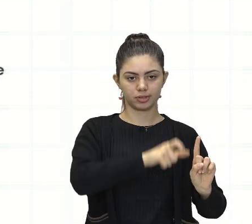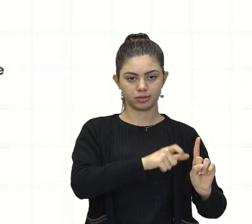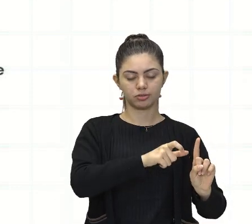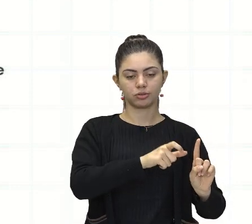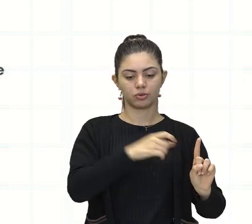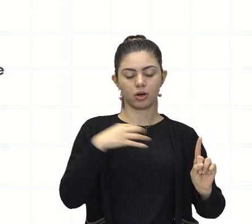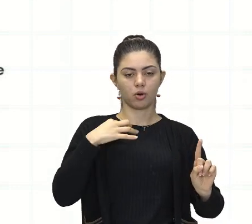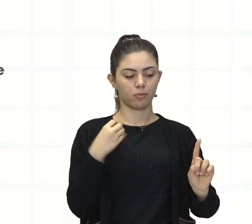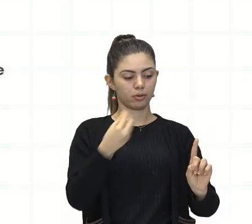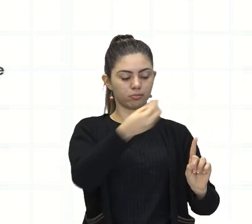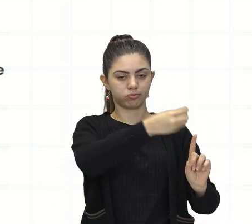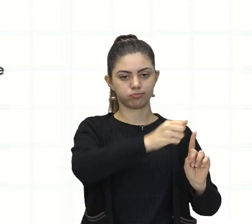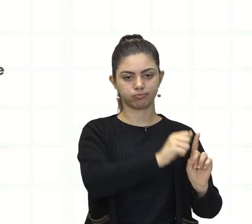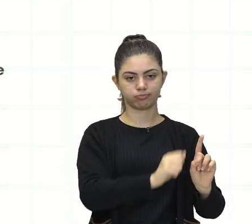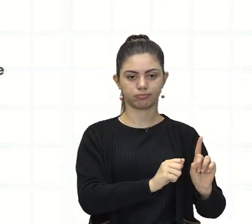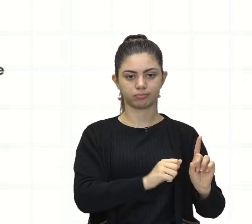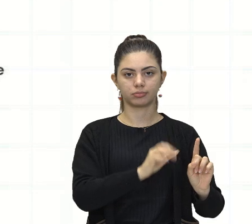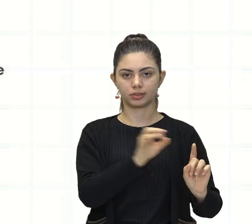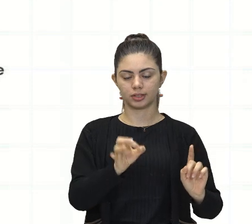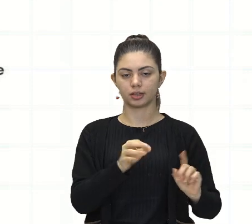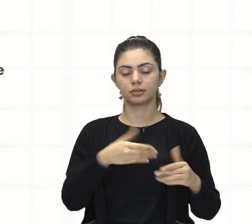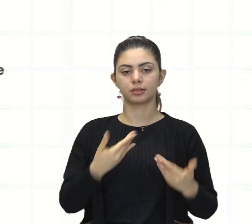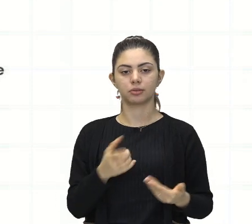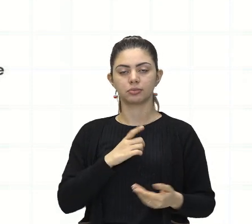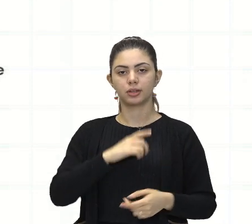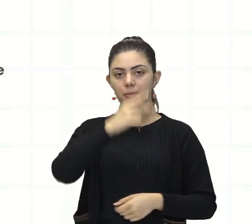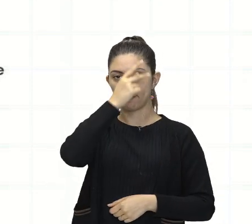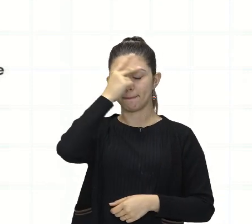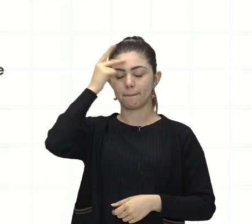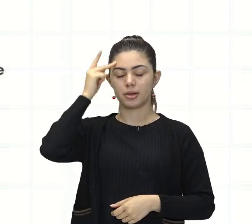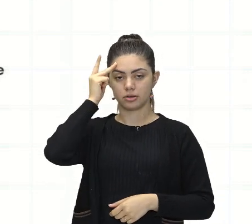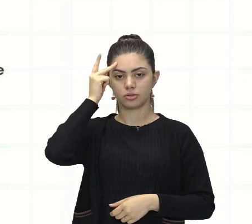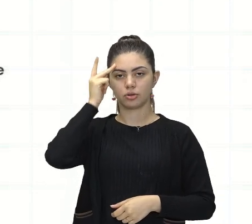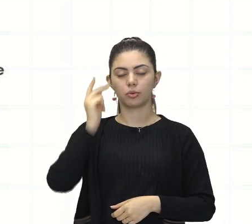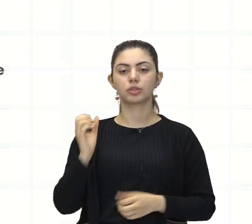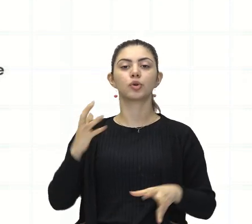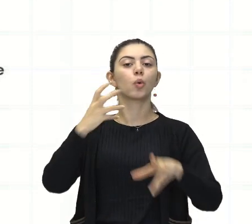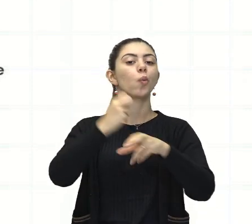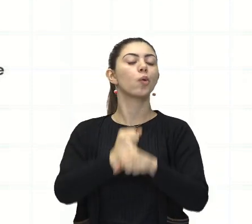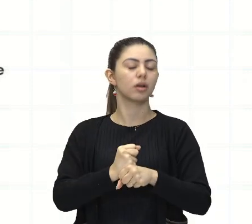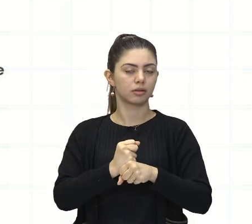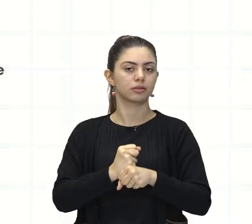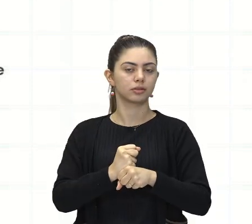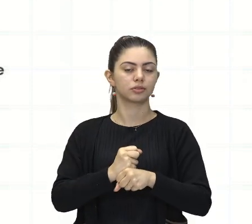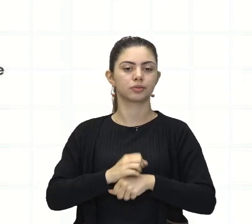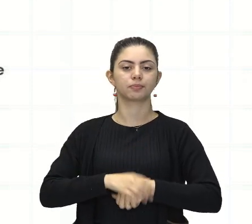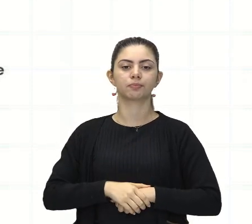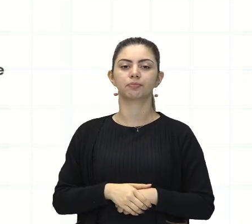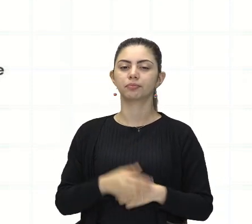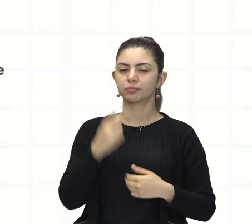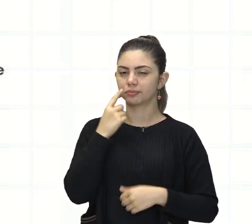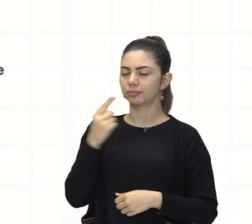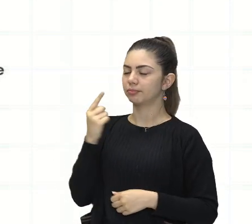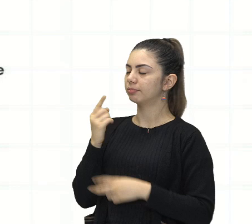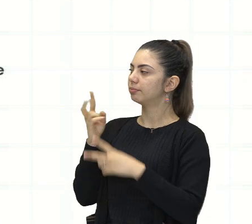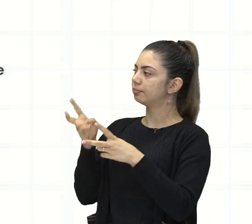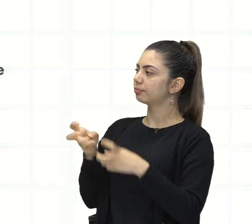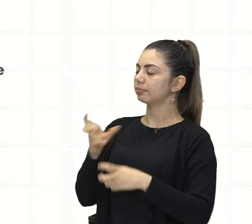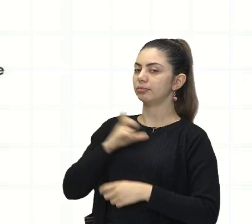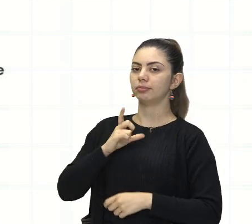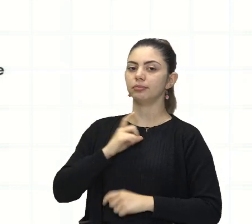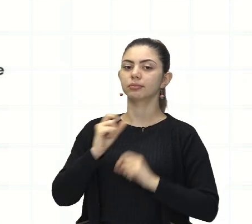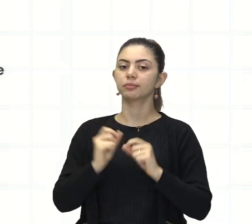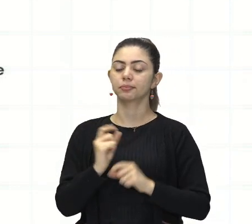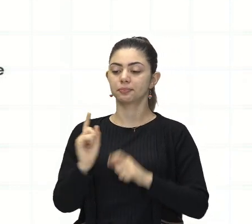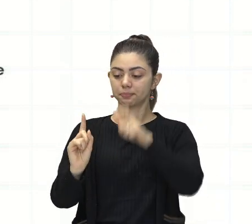indivíduo específico, certo? Então, nós temos aqui o português, que é